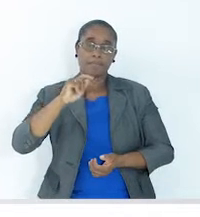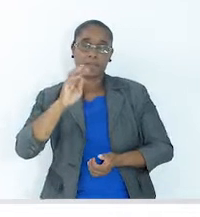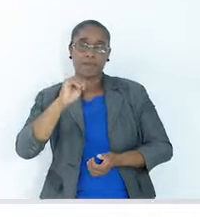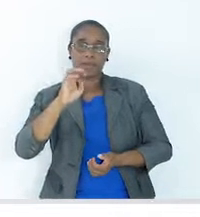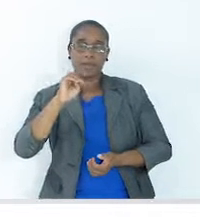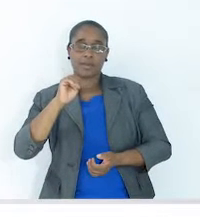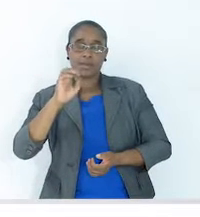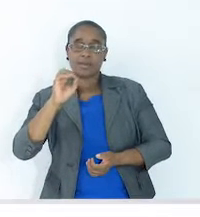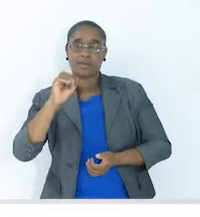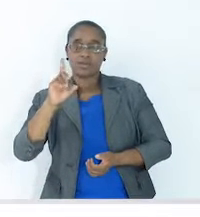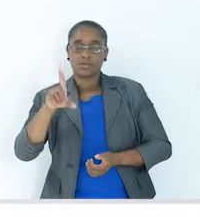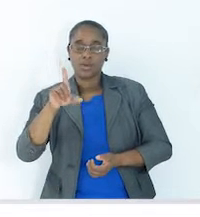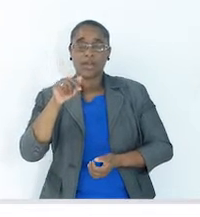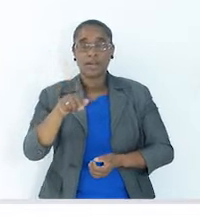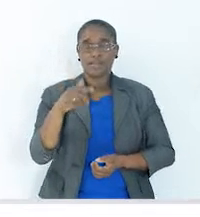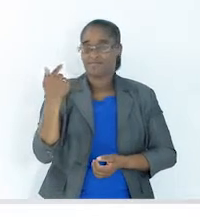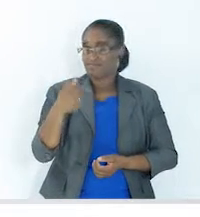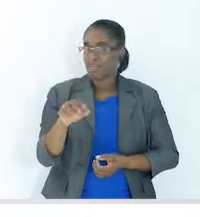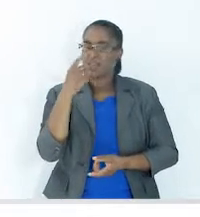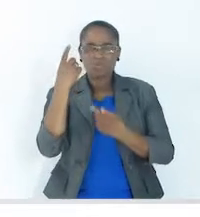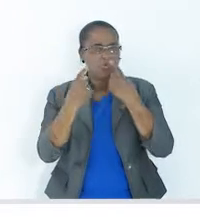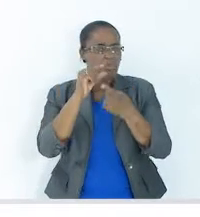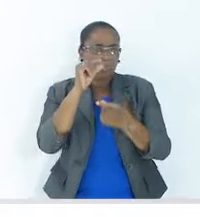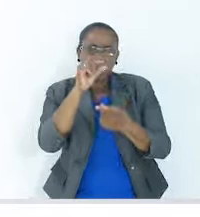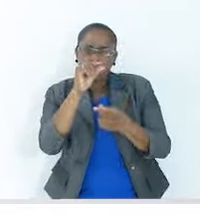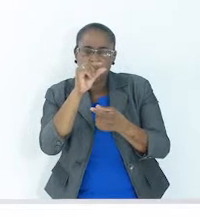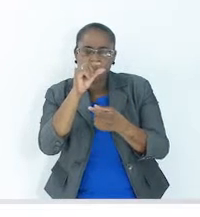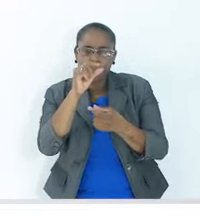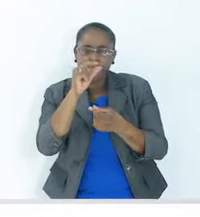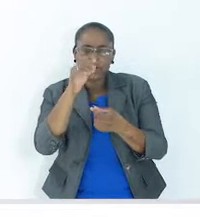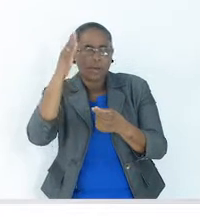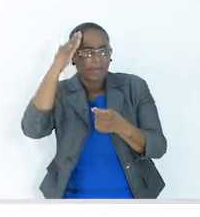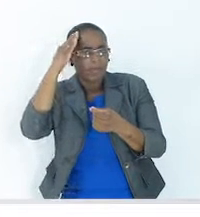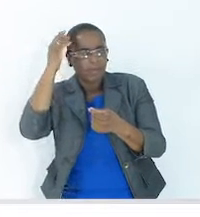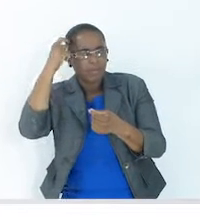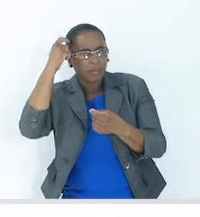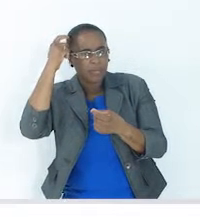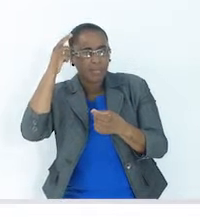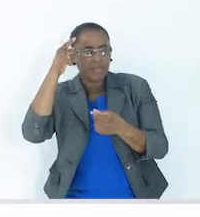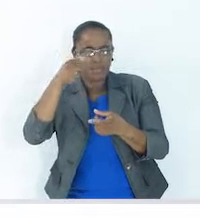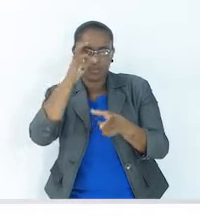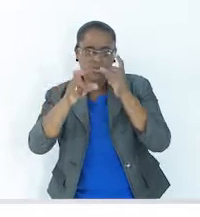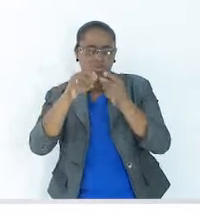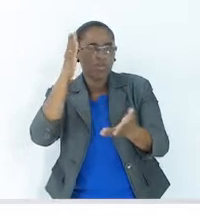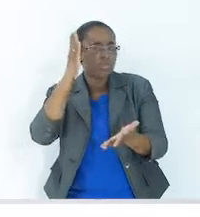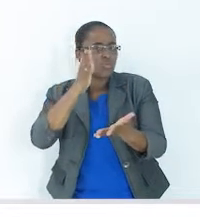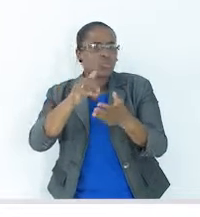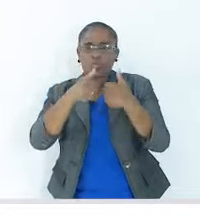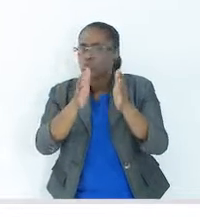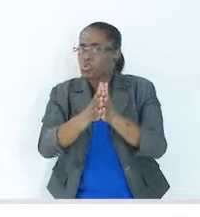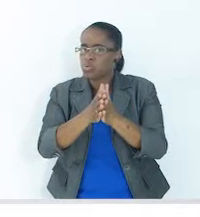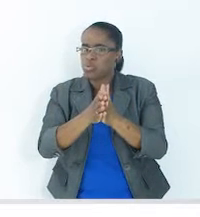traz nenhuma tintinha que seja, que é da mente da pessoa. É tudo impessoal, tá